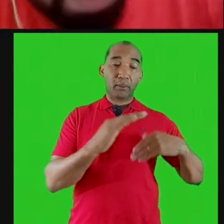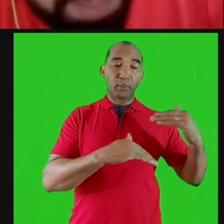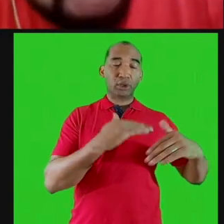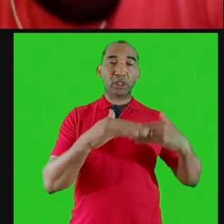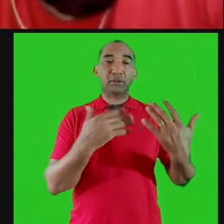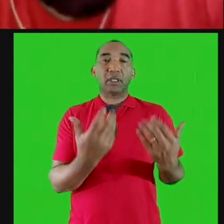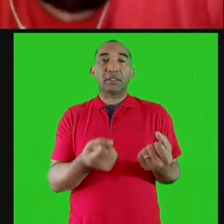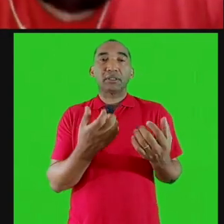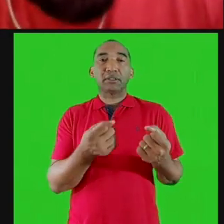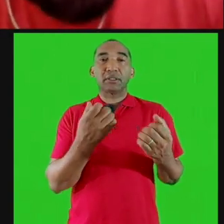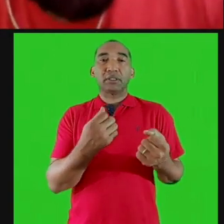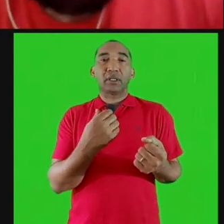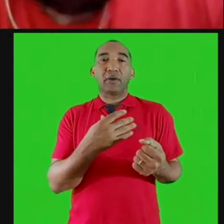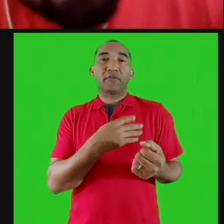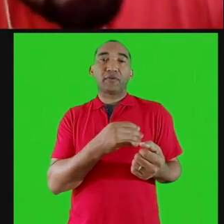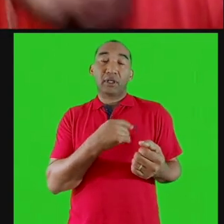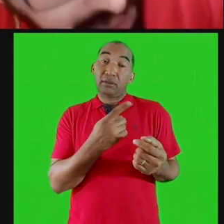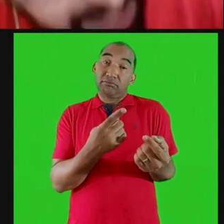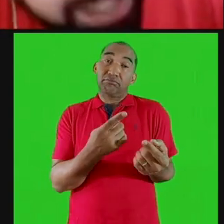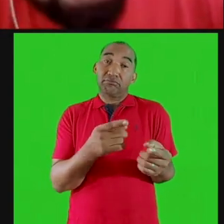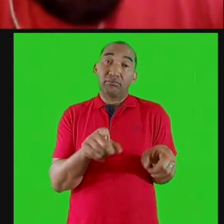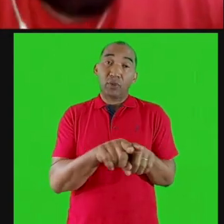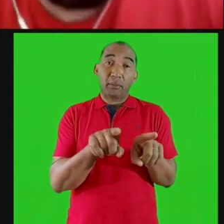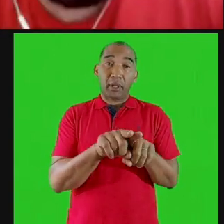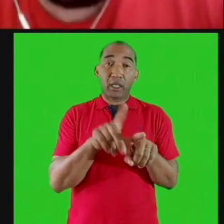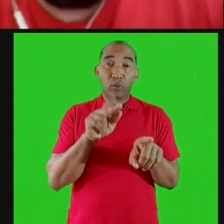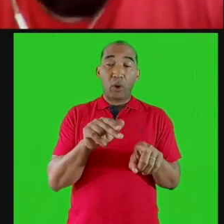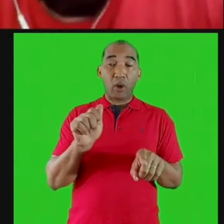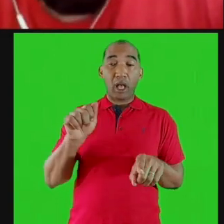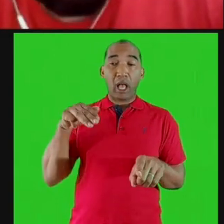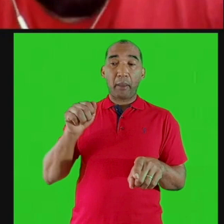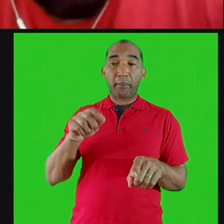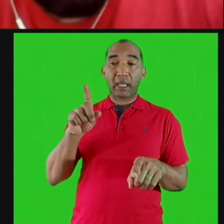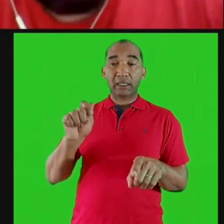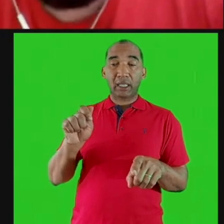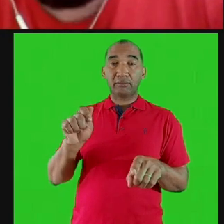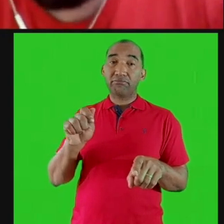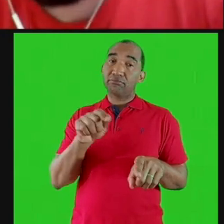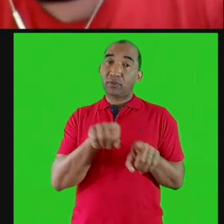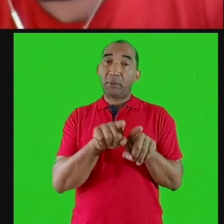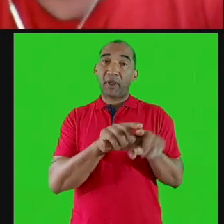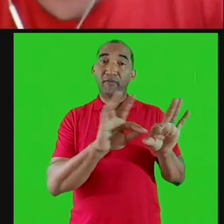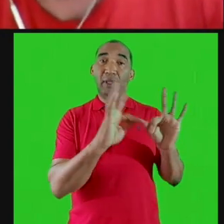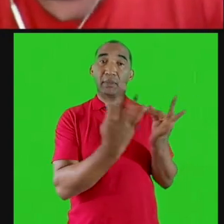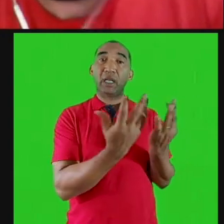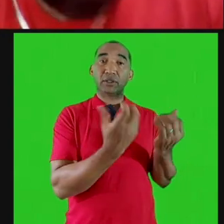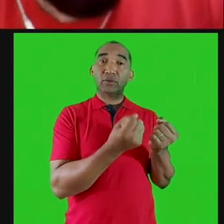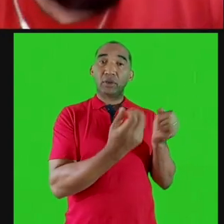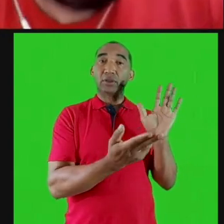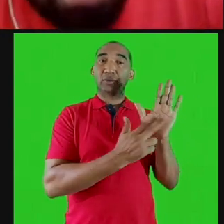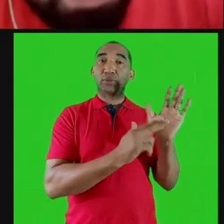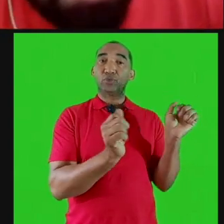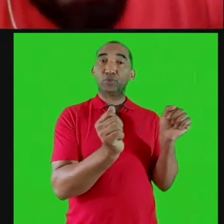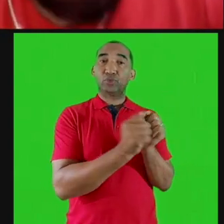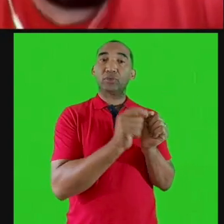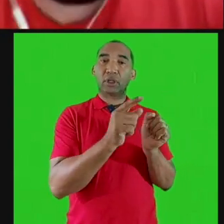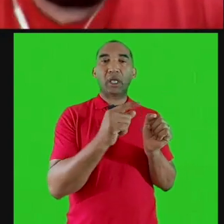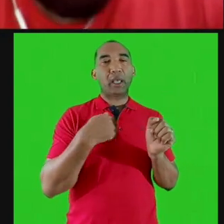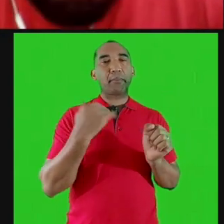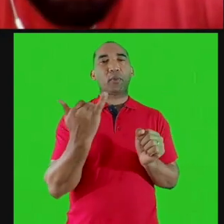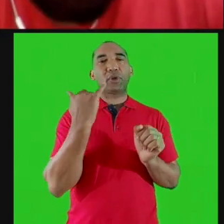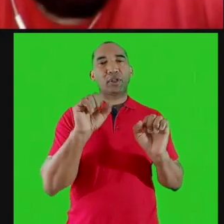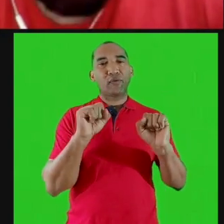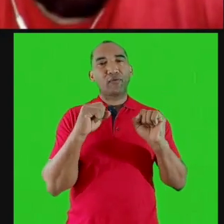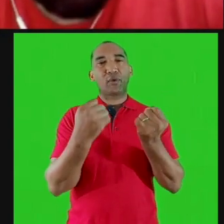é como a Amanda é uma pessoa que também só deu certo porque a família se aceitou e assumiu junto. Então, eu acho assim que é muito importante a força, que é um curta que também me emociona esse da